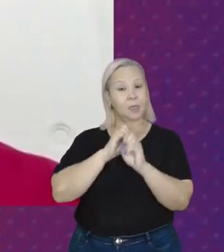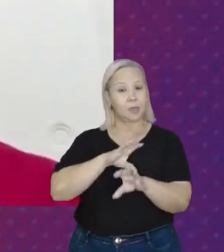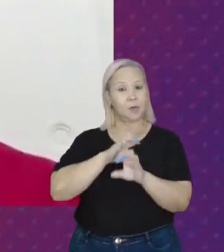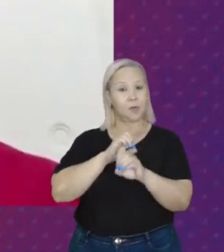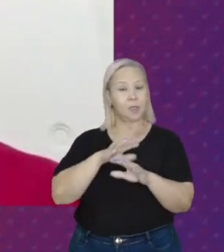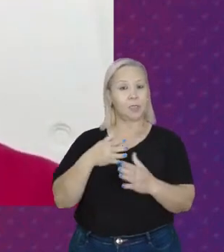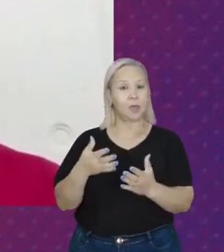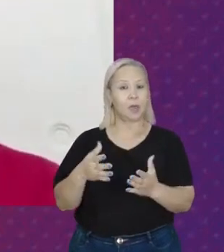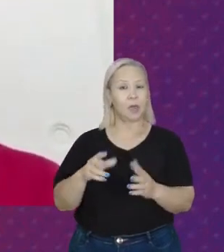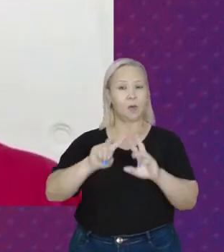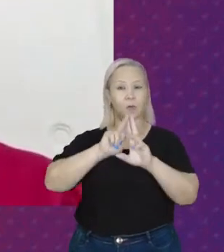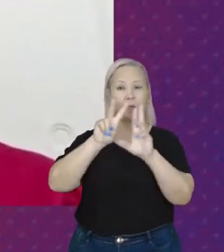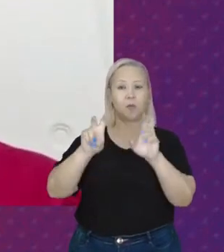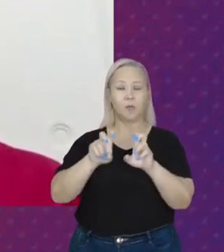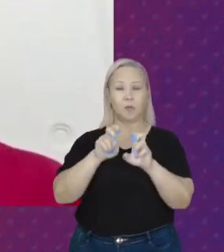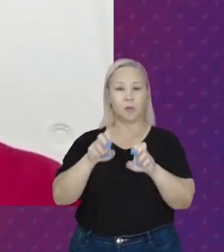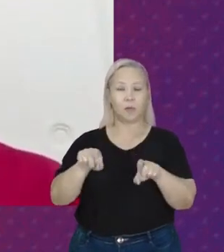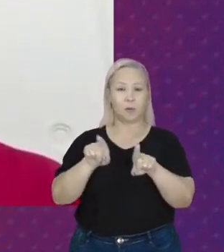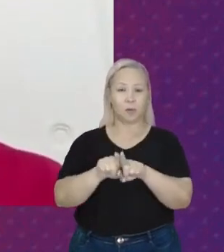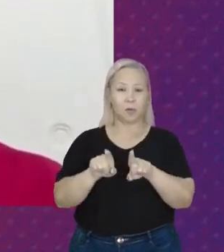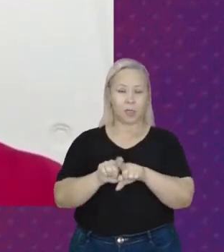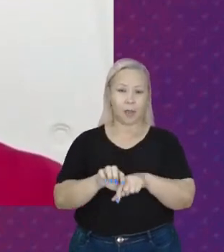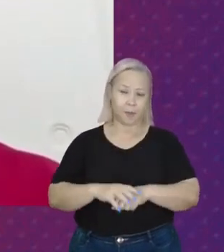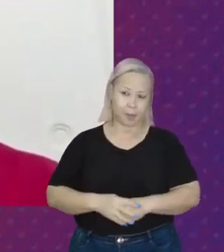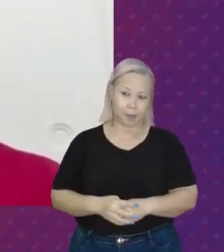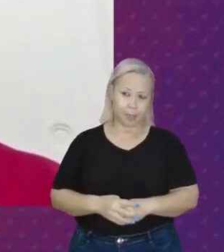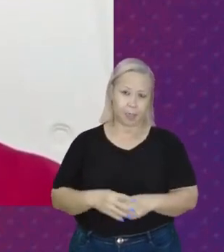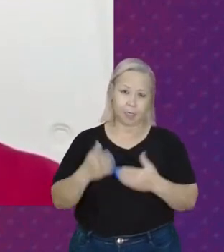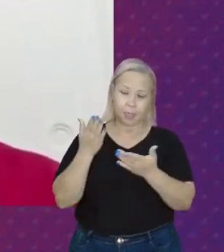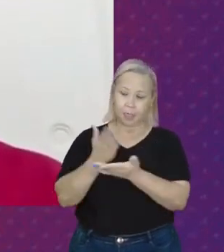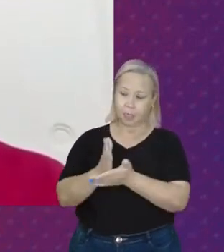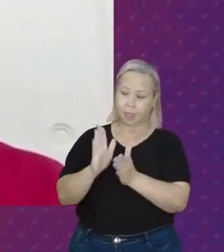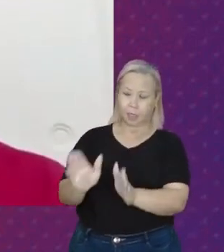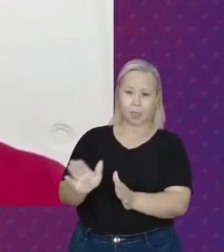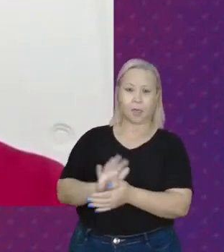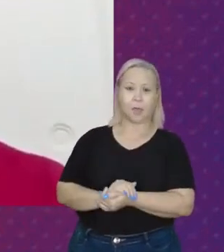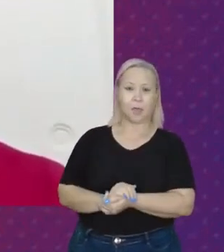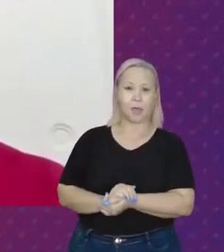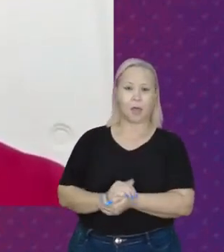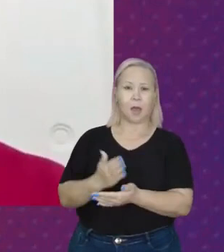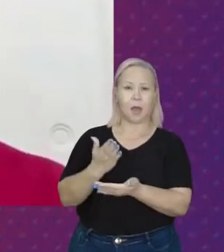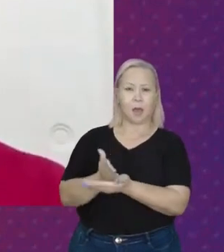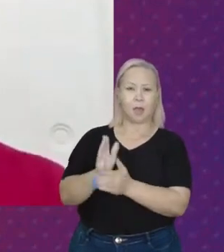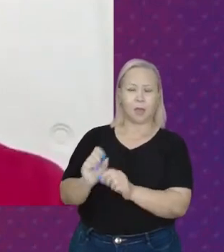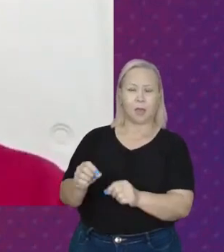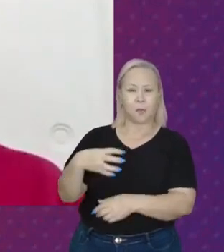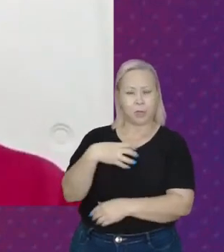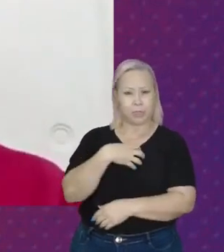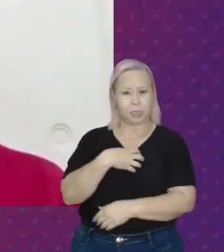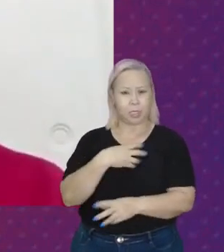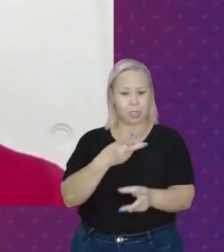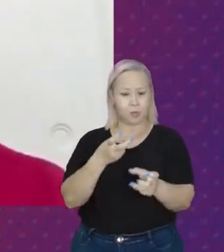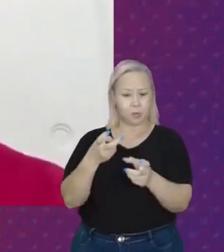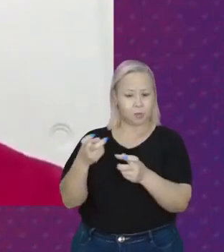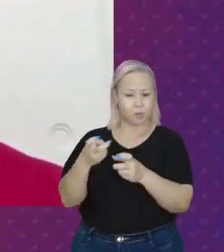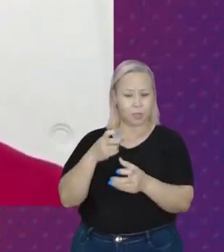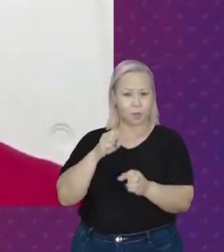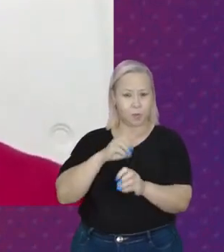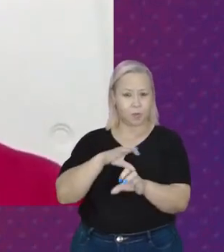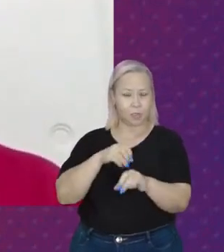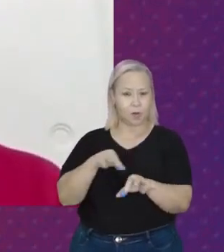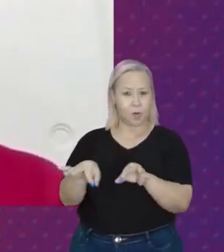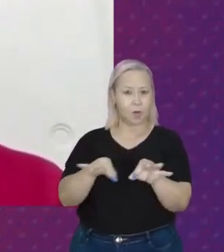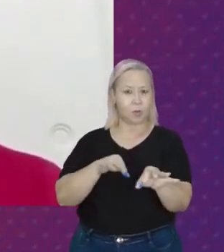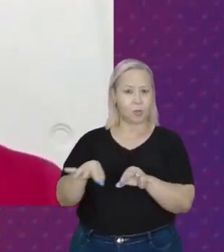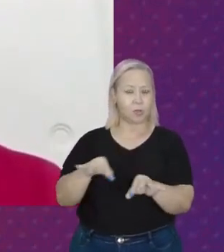é um fator também, né, de combate a essa forma de ver a educação e de